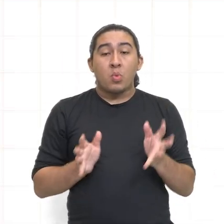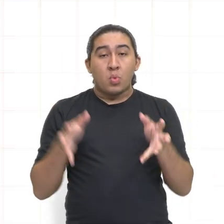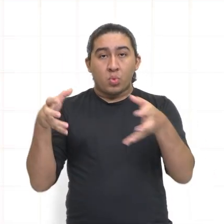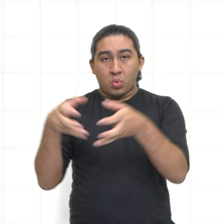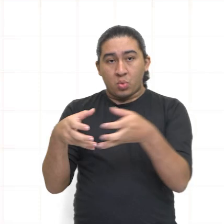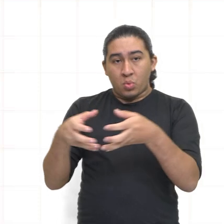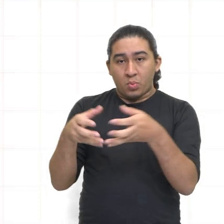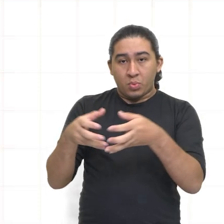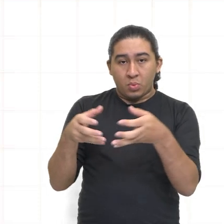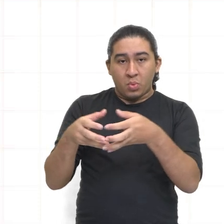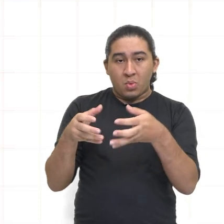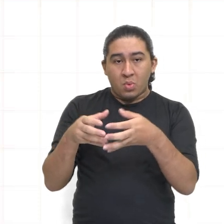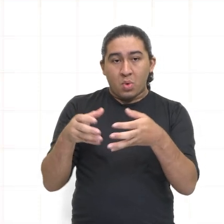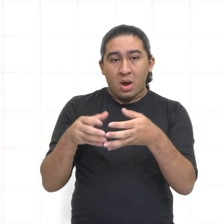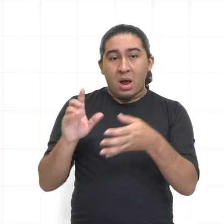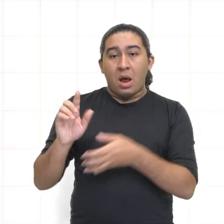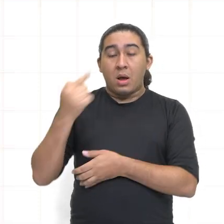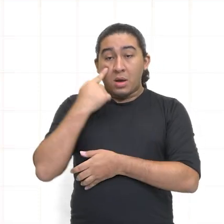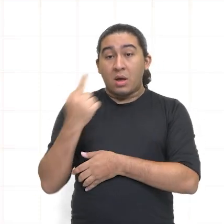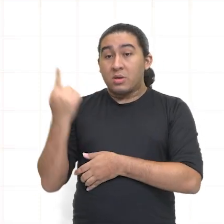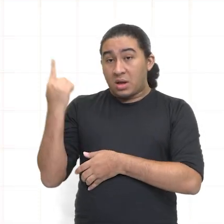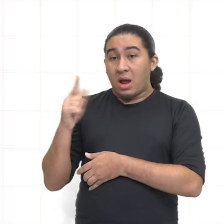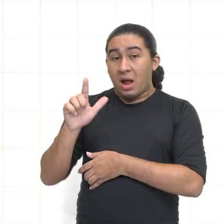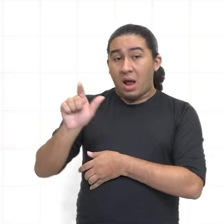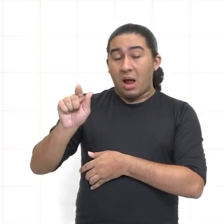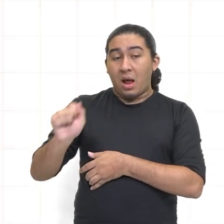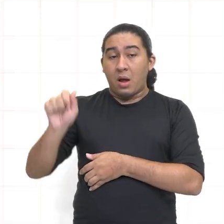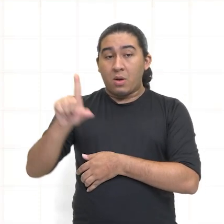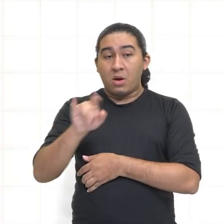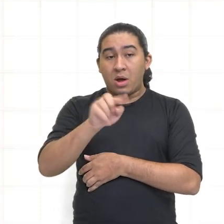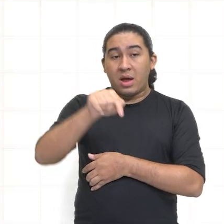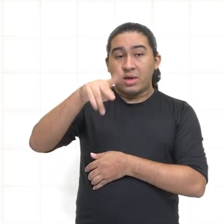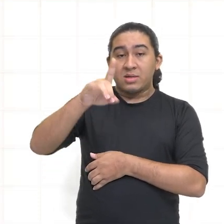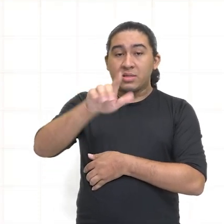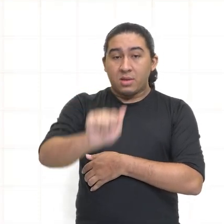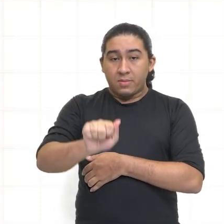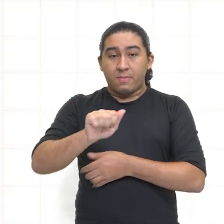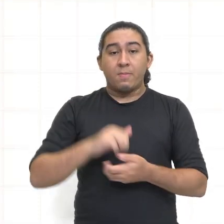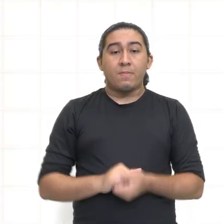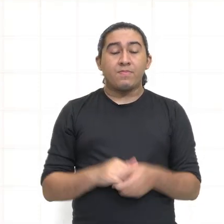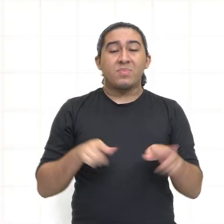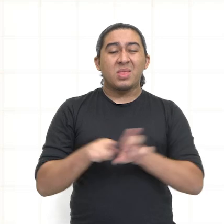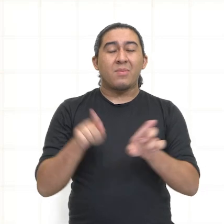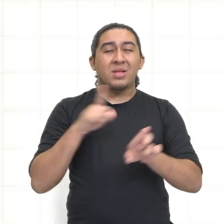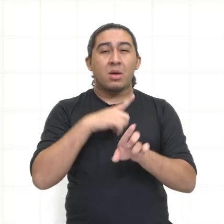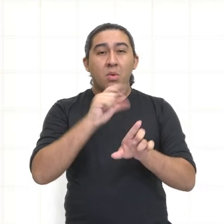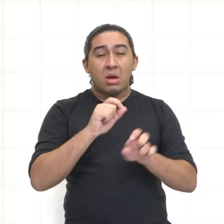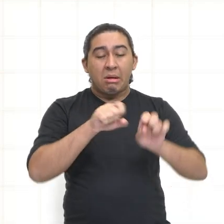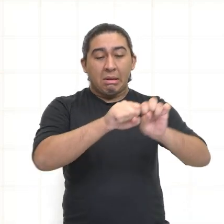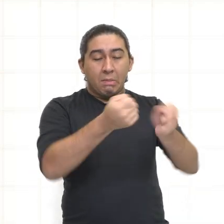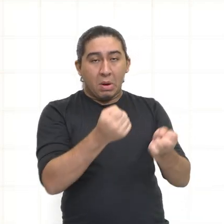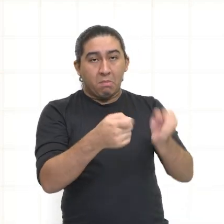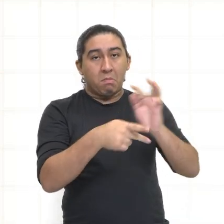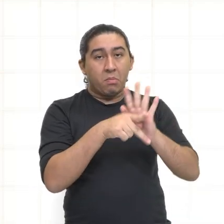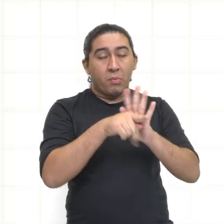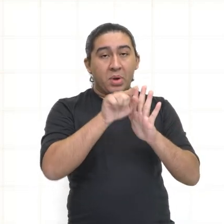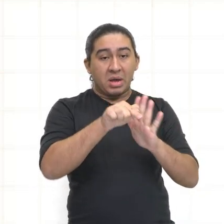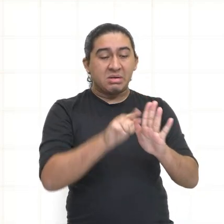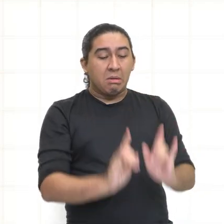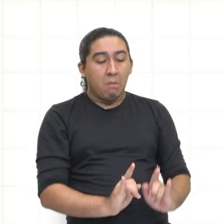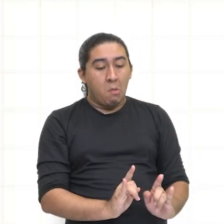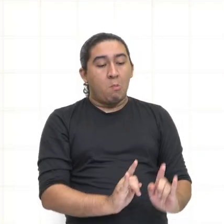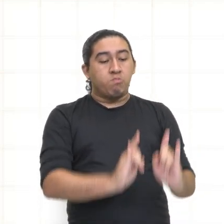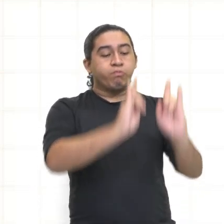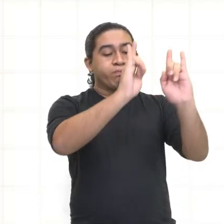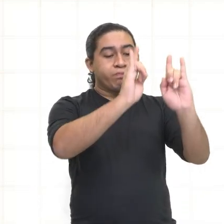terrorista Al-Qaeda e a função deles era destruir um grande centro comercial e emblemático dos